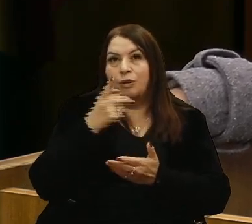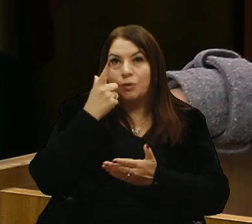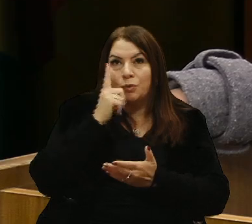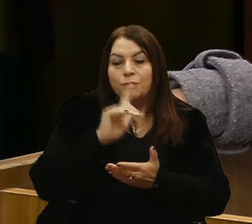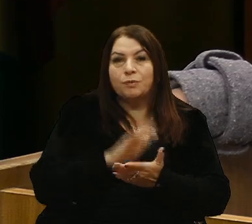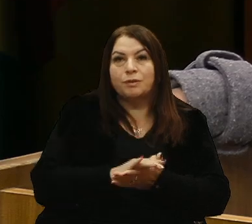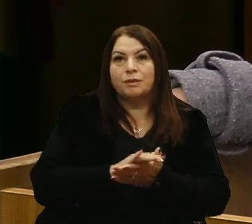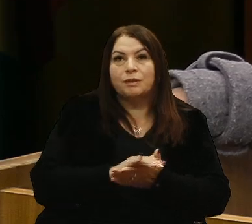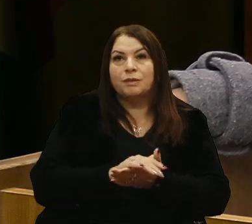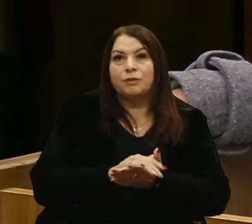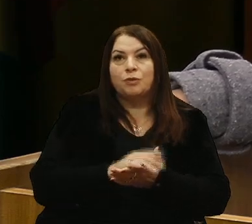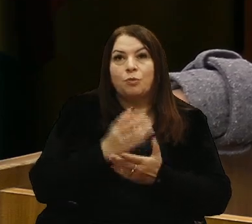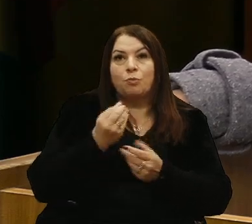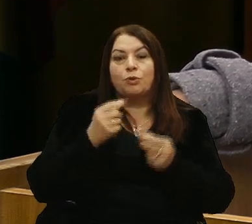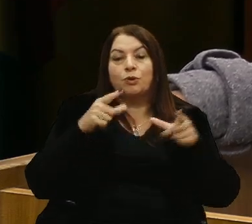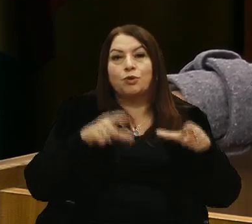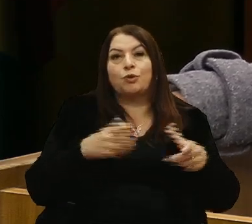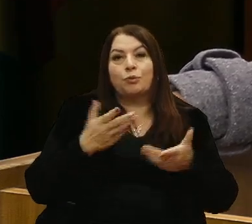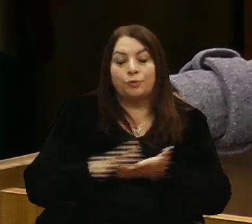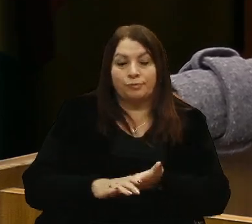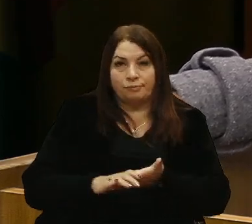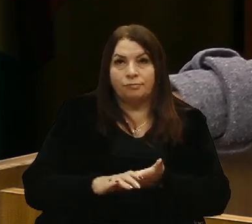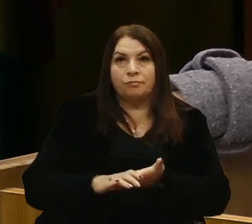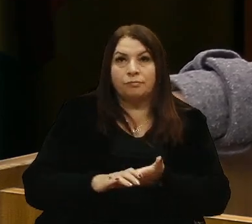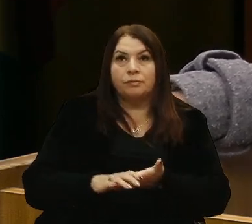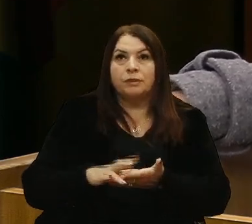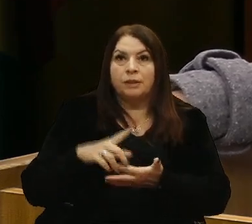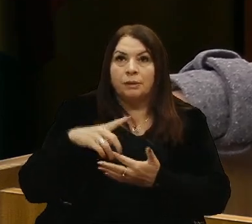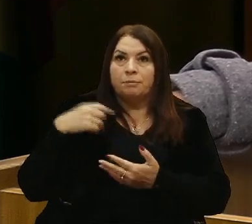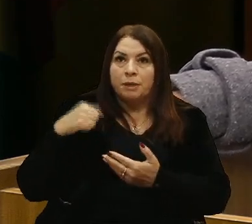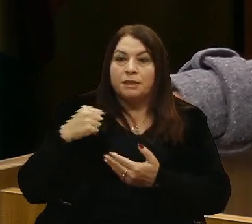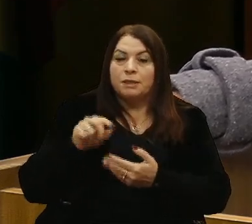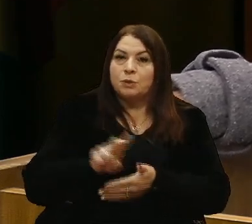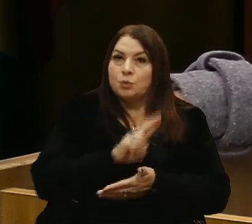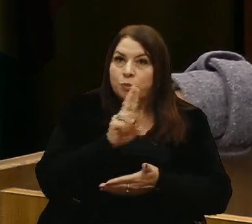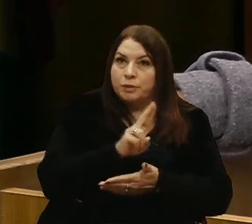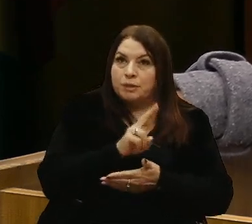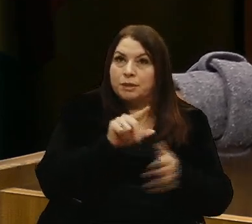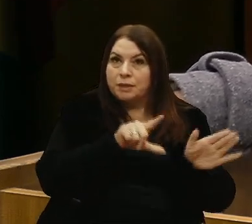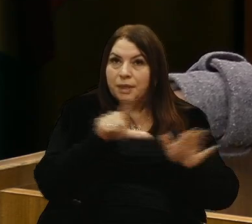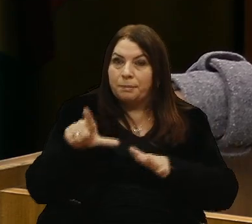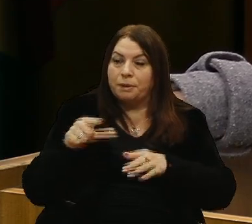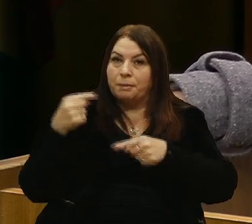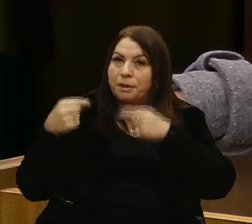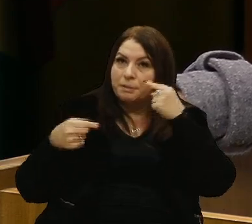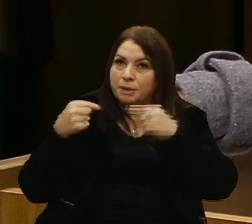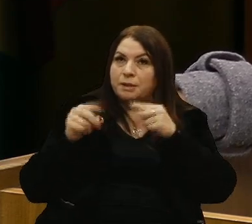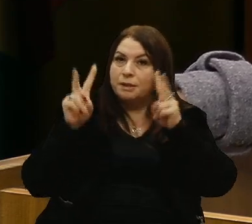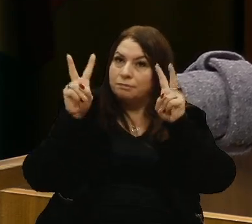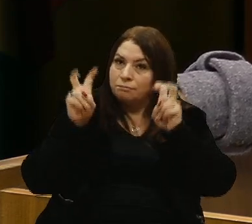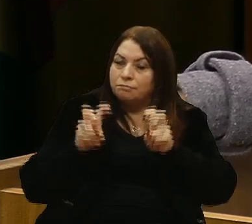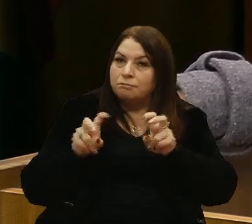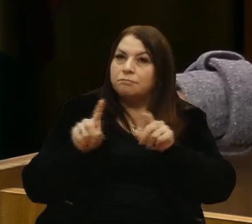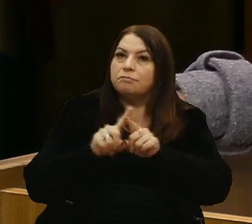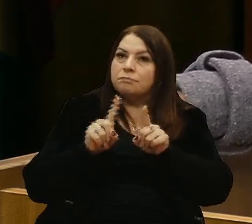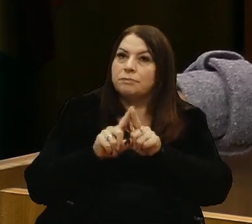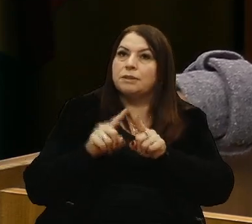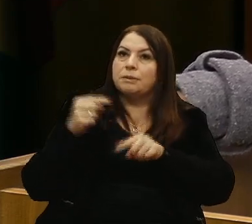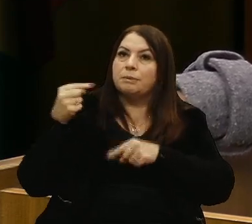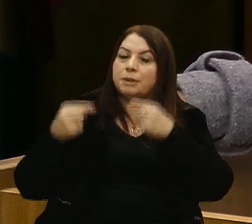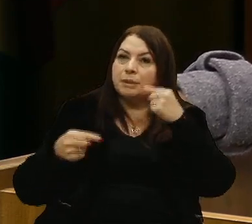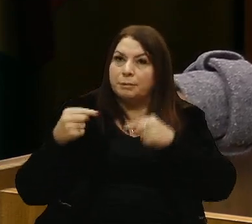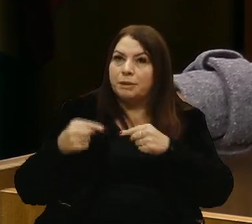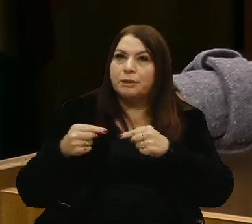conseguem, com muita sorte. Então, a gente precisa usar essa semana para debater isso, mas também para